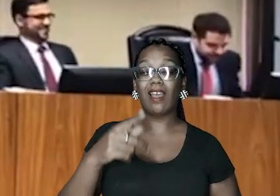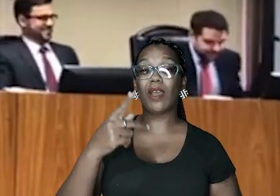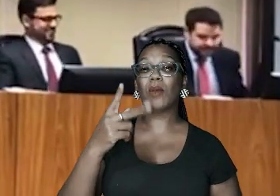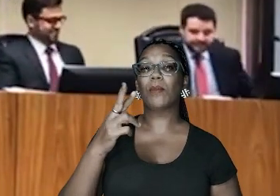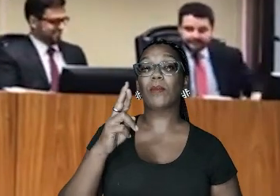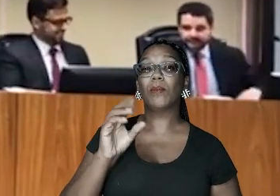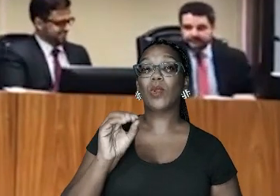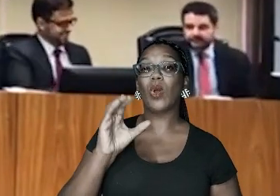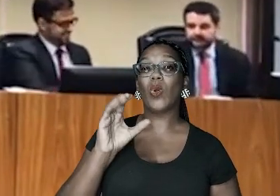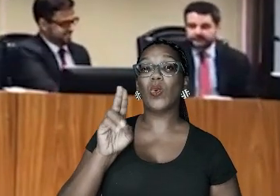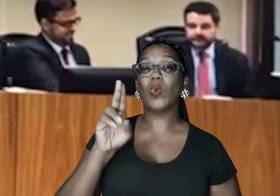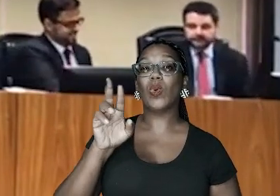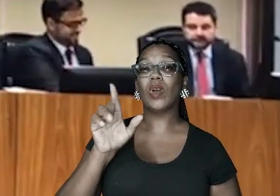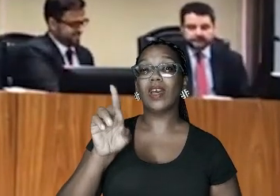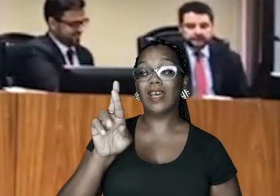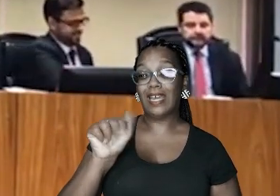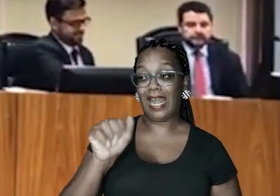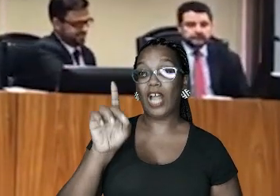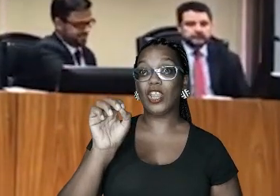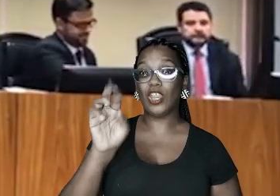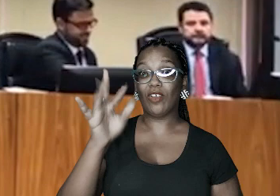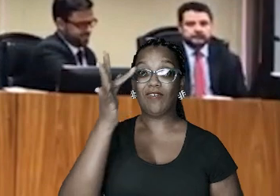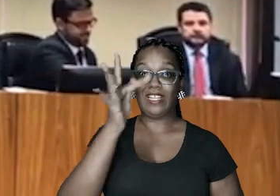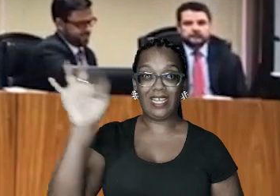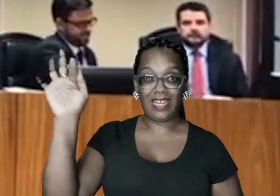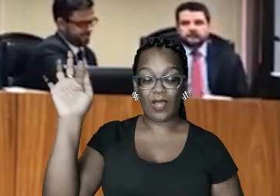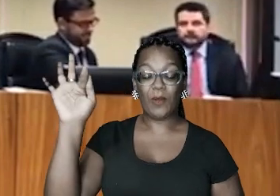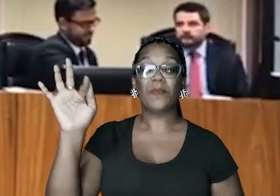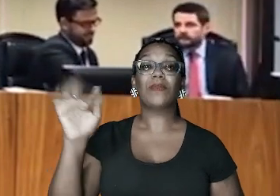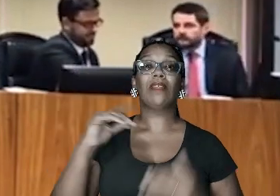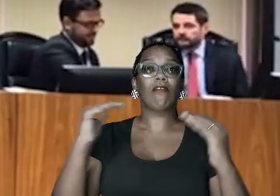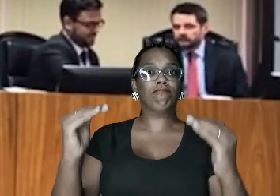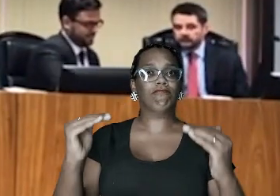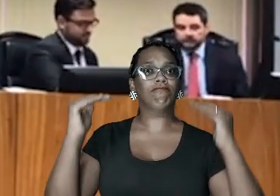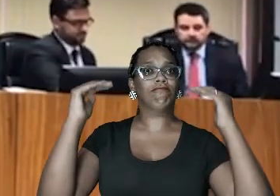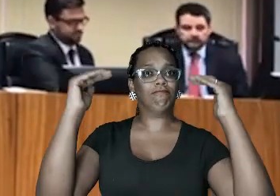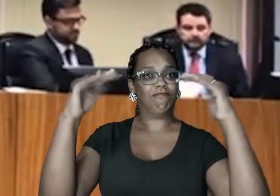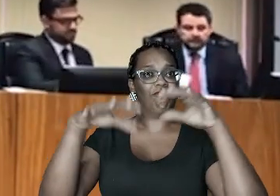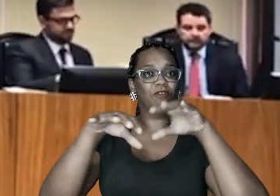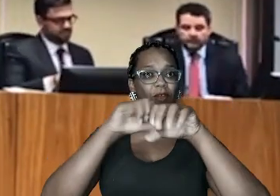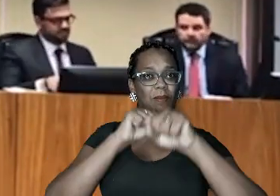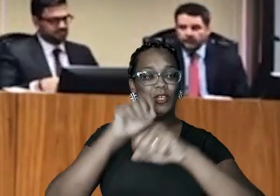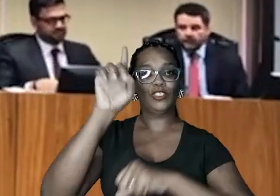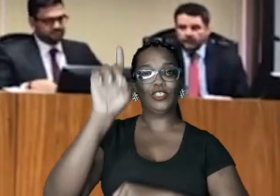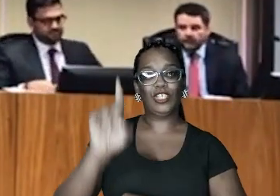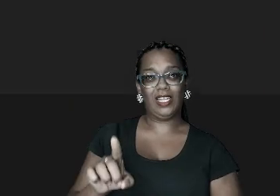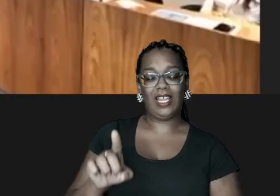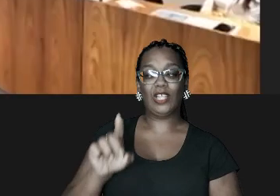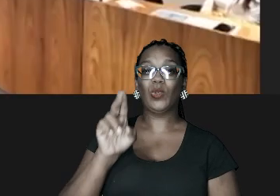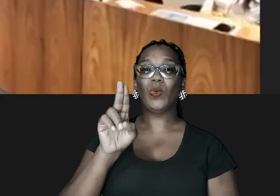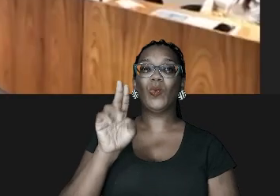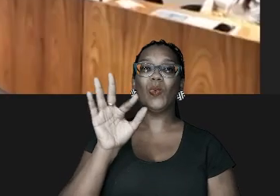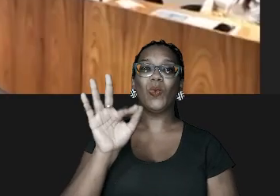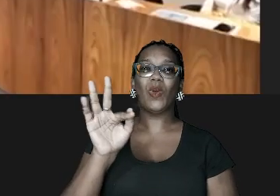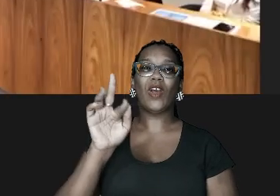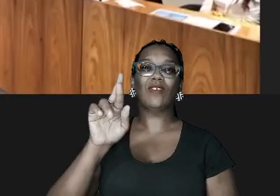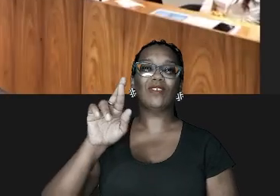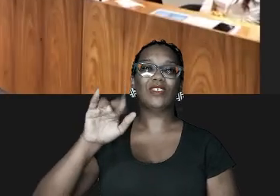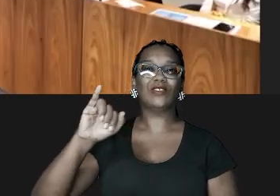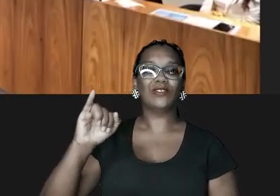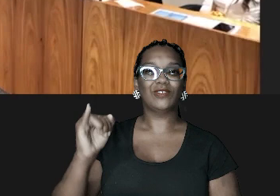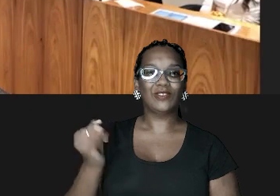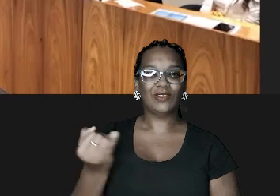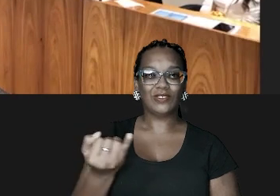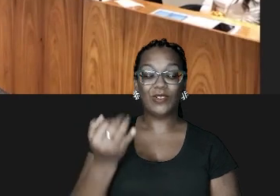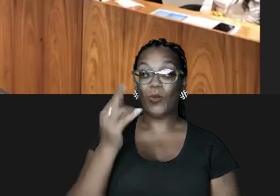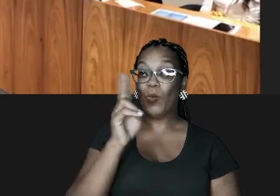que é procurador federal superintendente geral da cvm graduada em direito pela Universidade